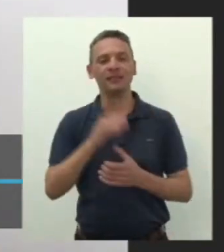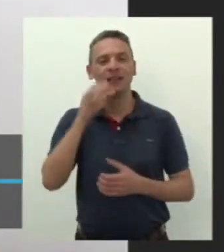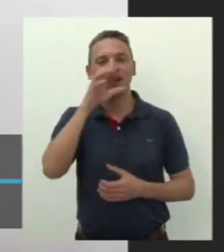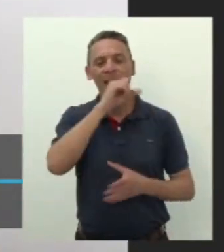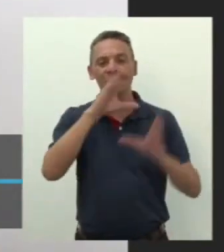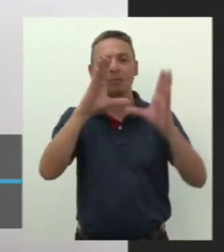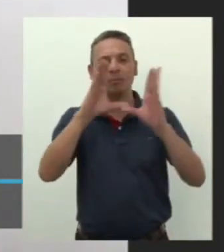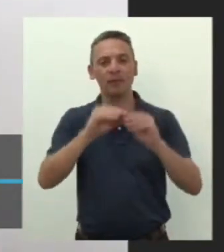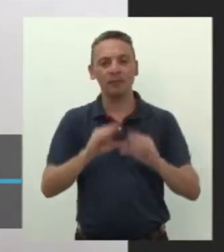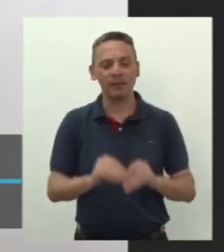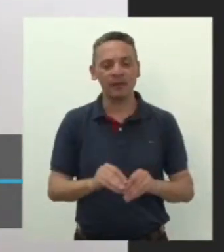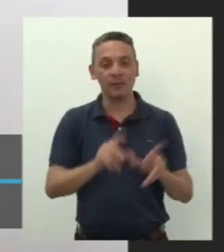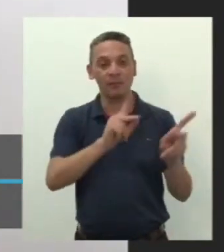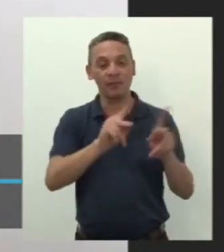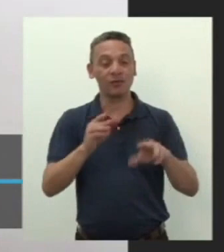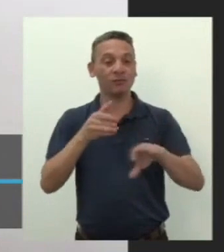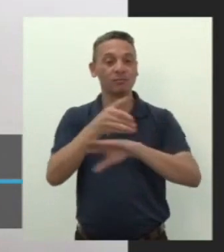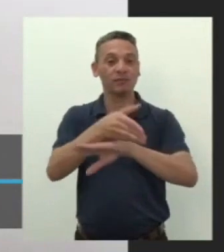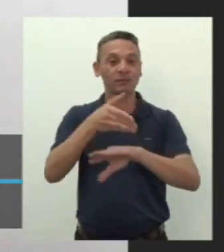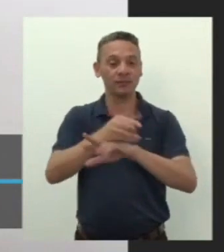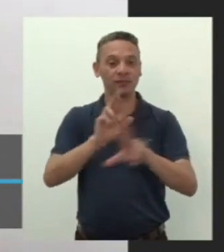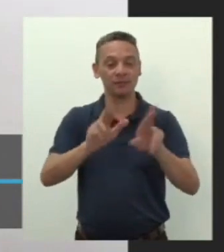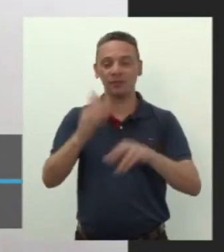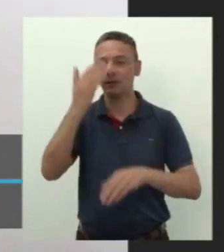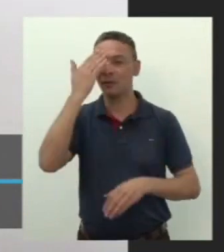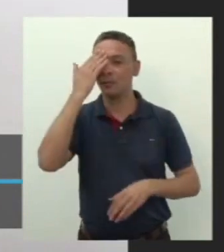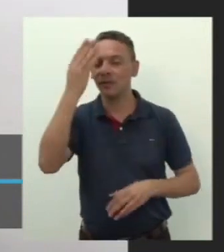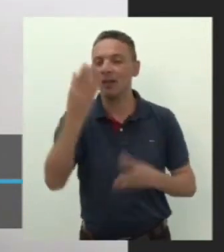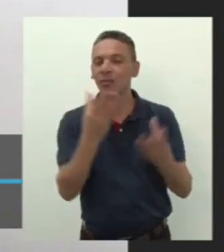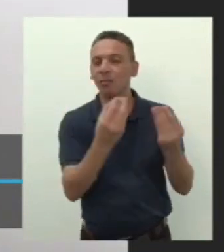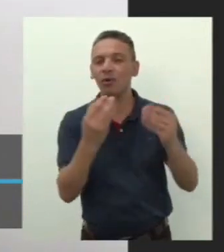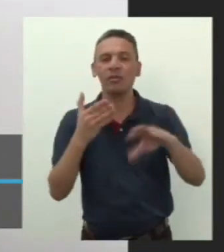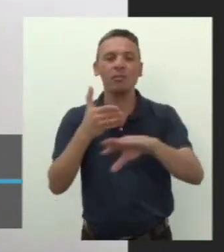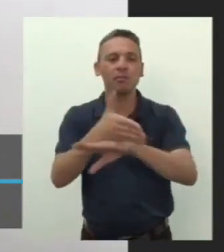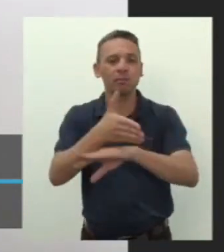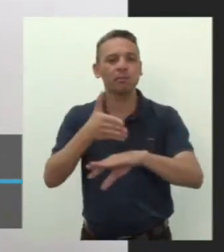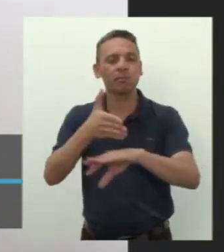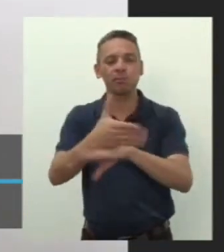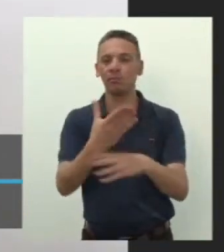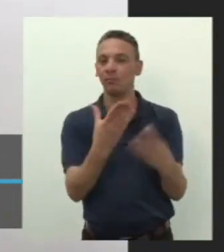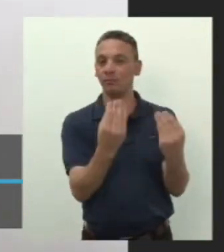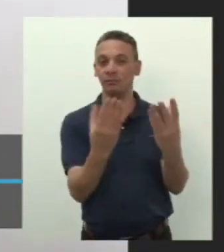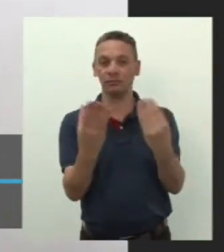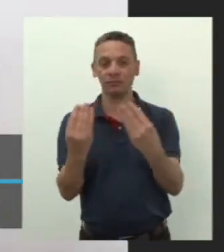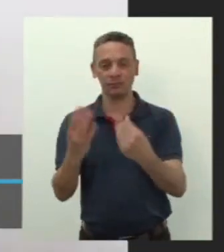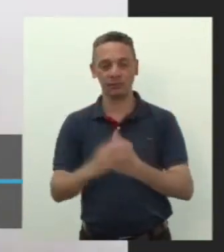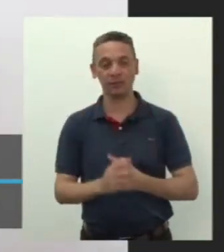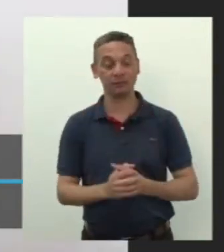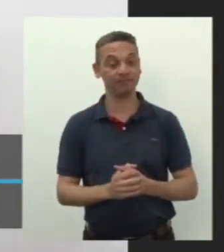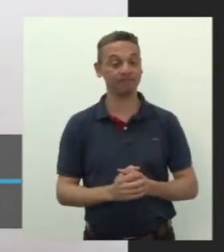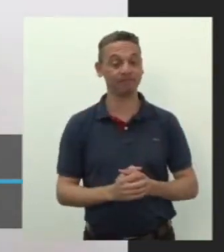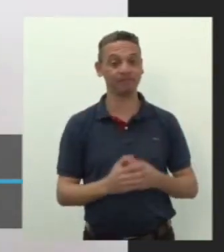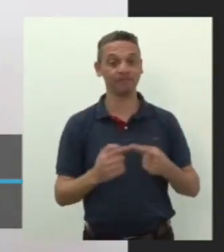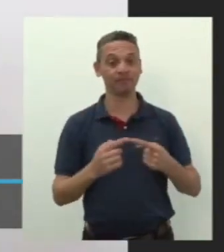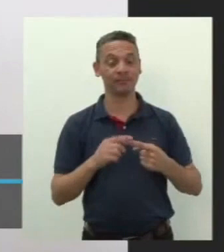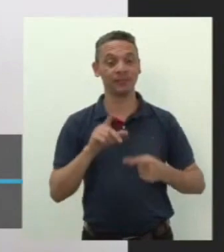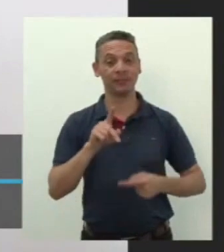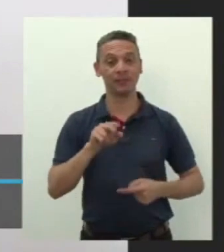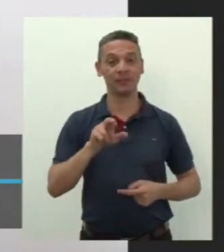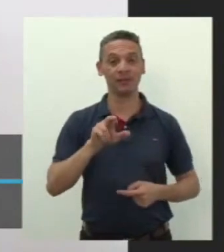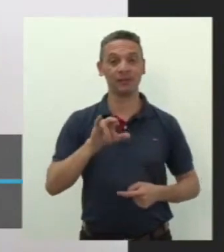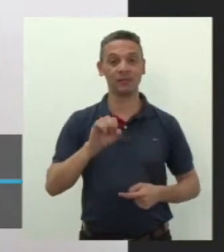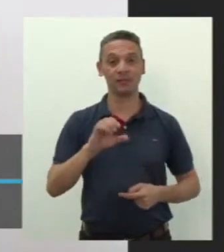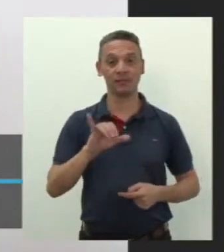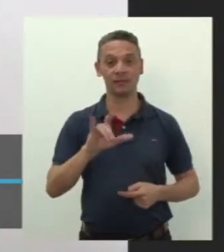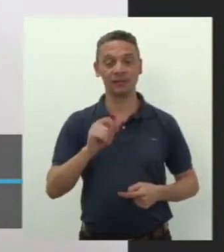as contribuições dos nossos professores. Quero agradecer, são muitas, muitas mesmo. Mas vamos lá. A professora Priscila fala